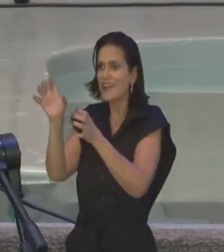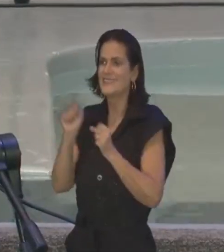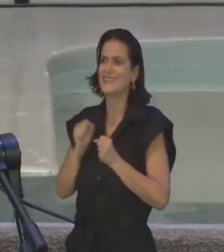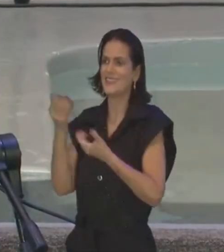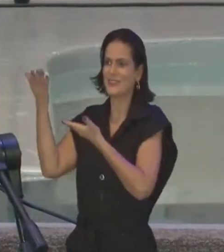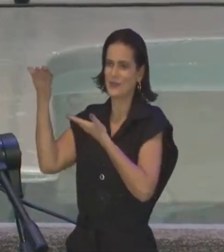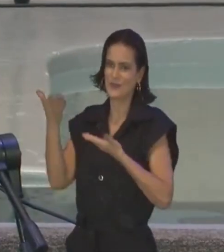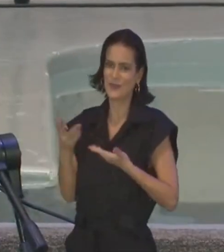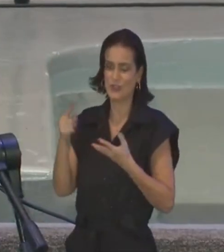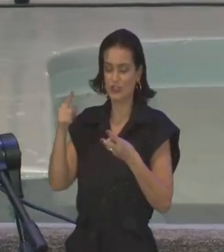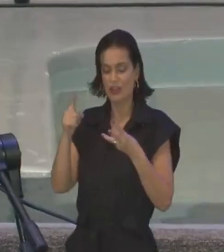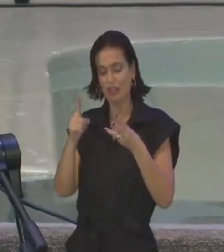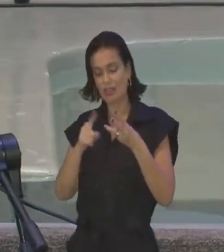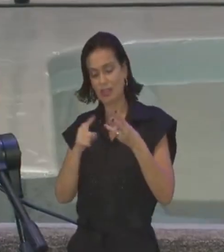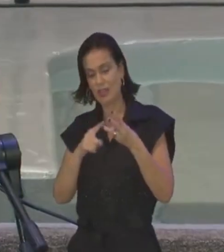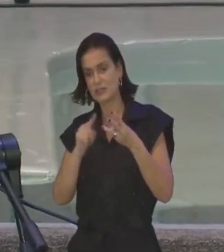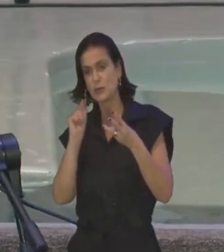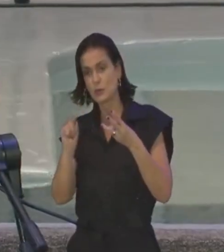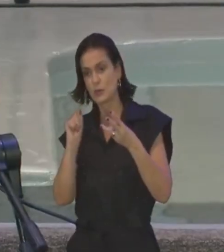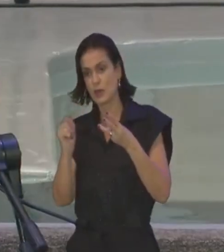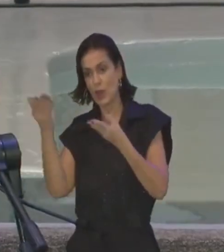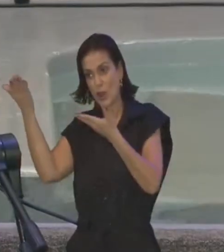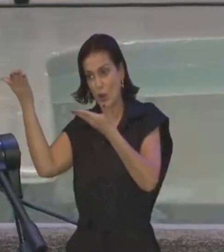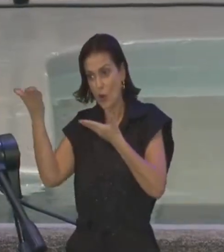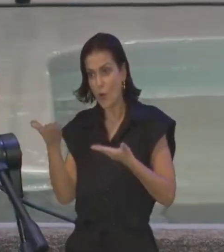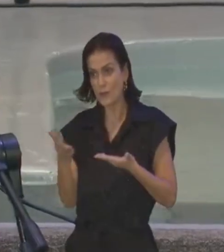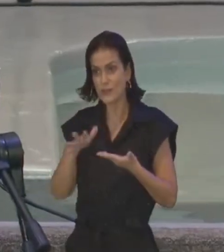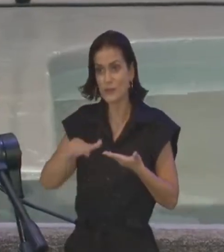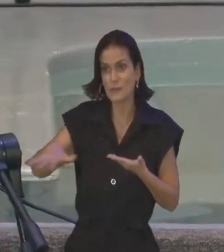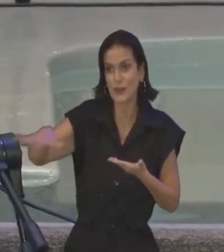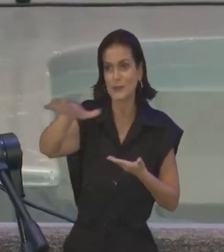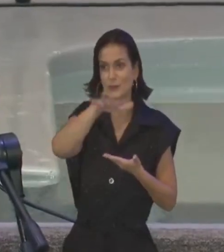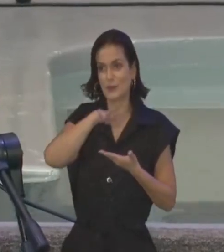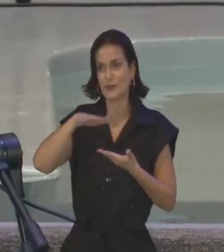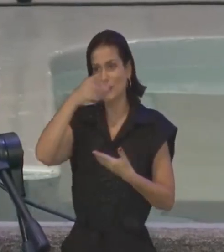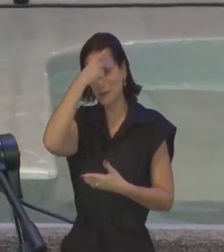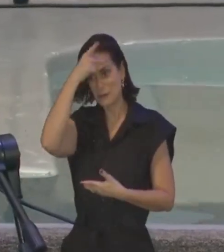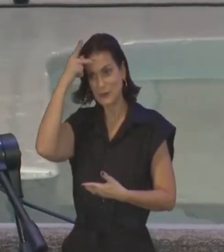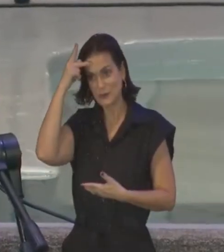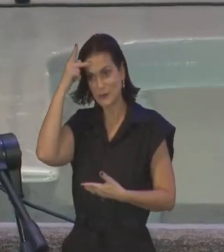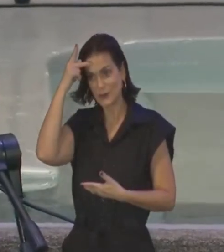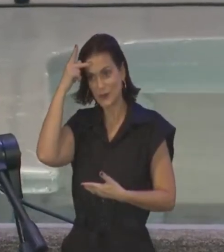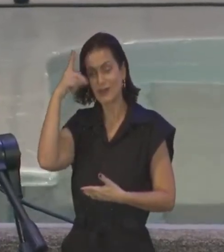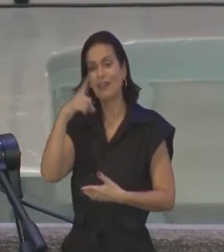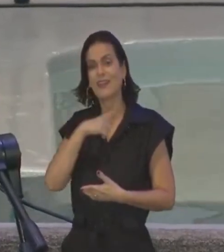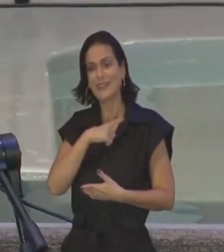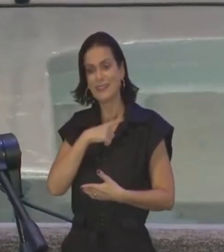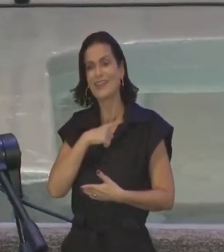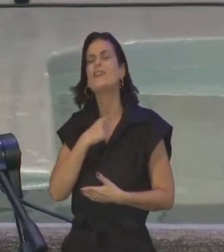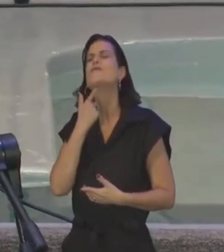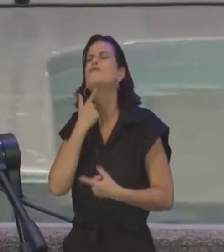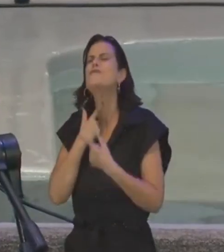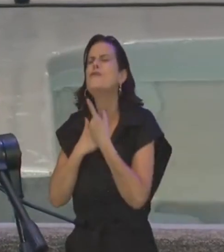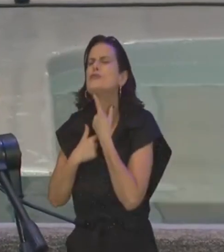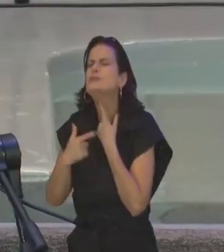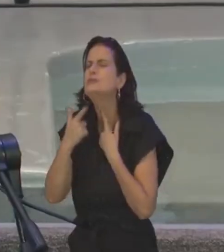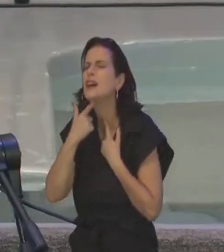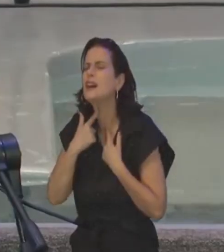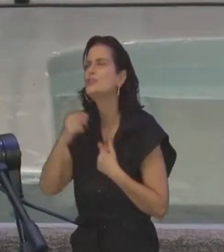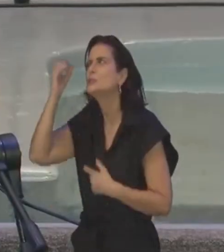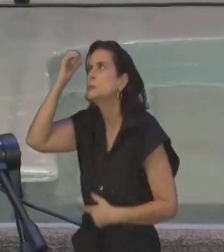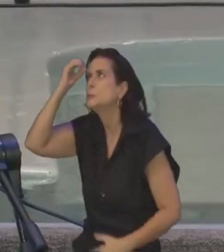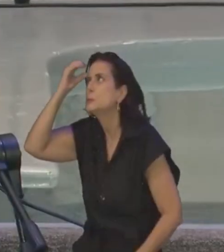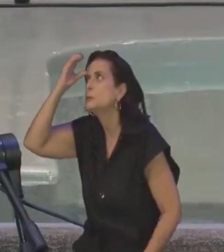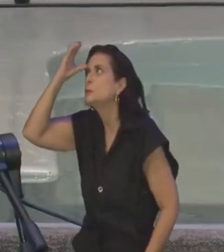convite. E em último lugar, este é um convite para todos, todos aqueles que possuem sede e fome. E